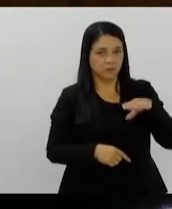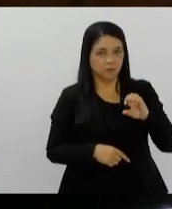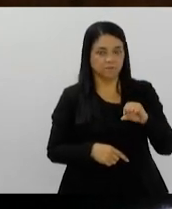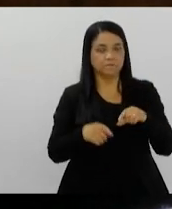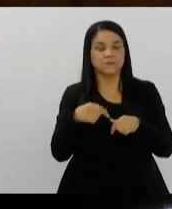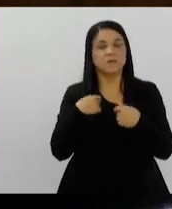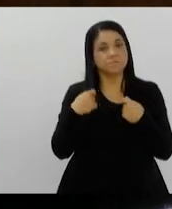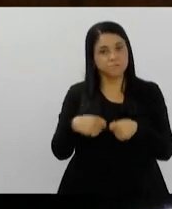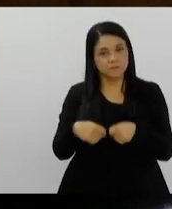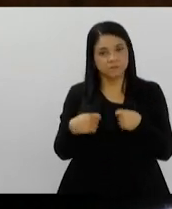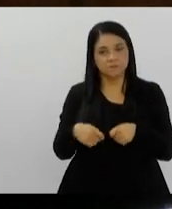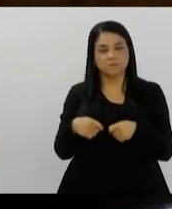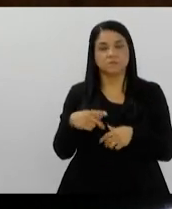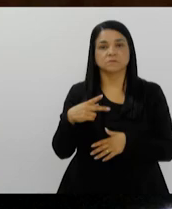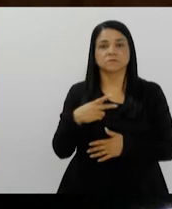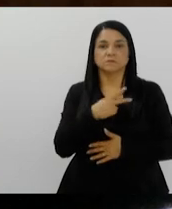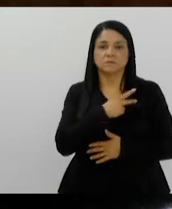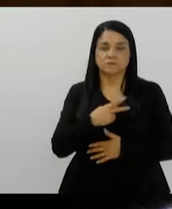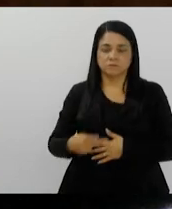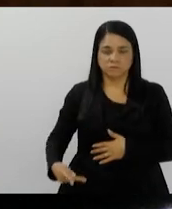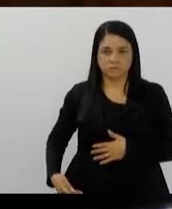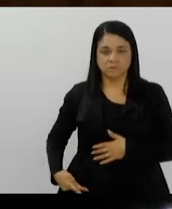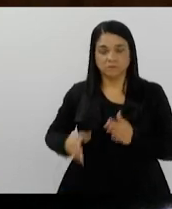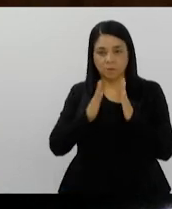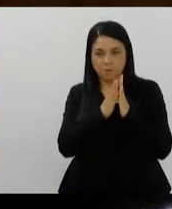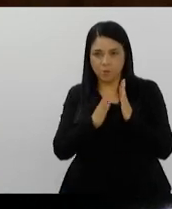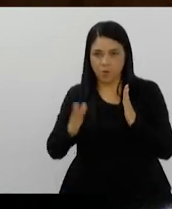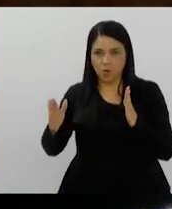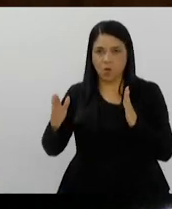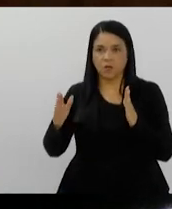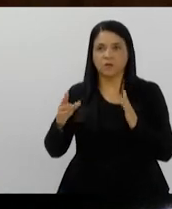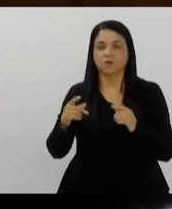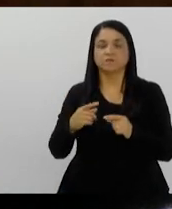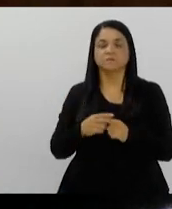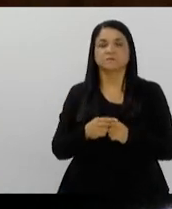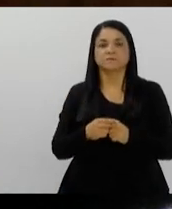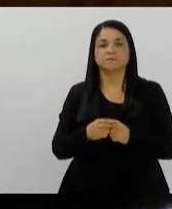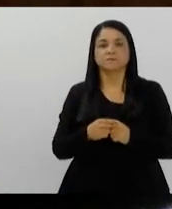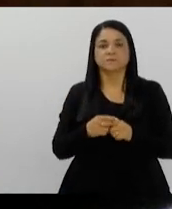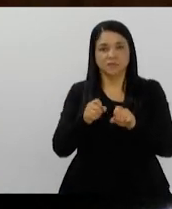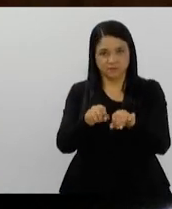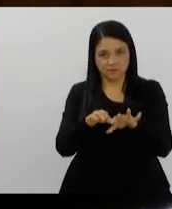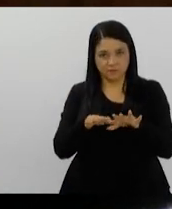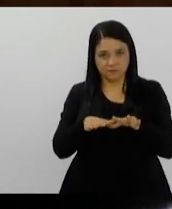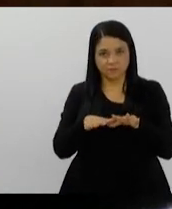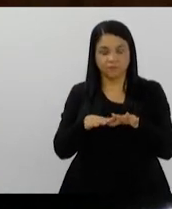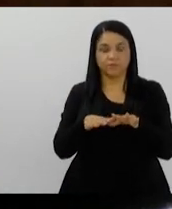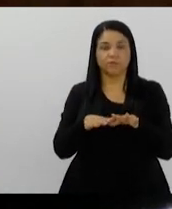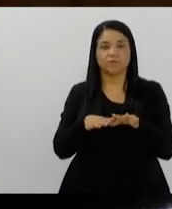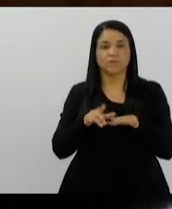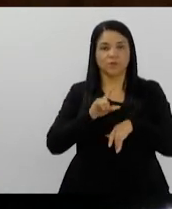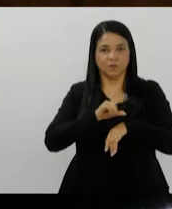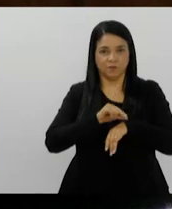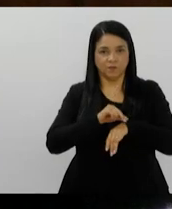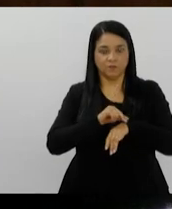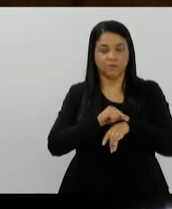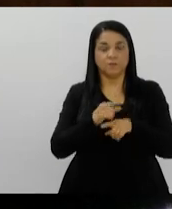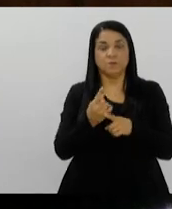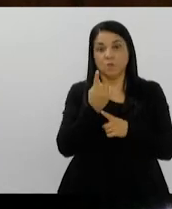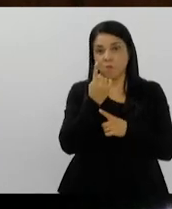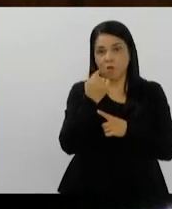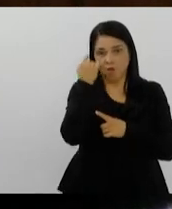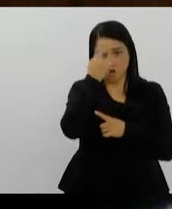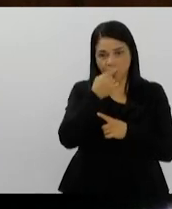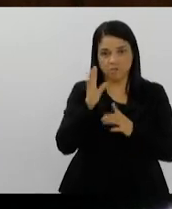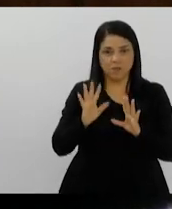Excelência prorrogue a sessão por dois motivos. A primeira hora foi gasta com